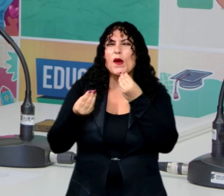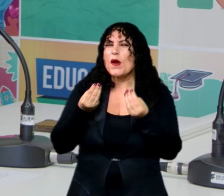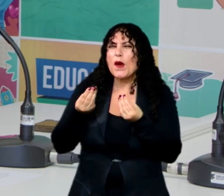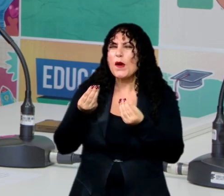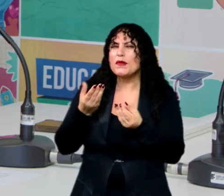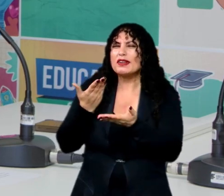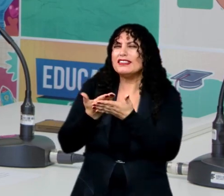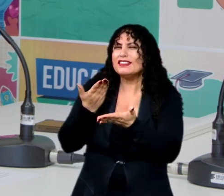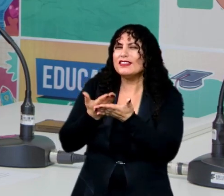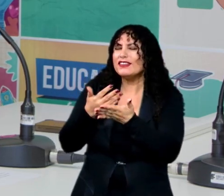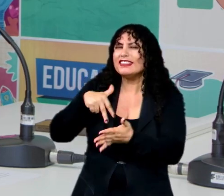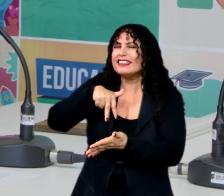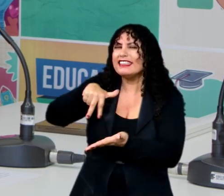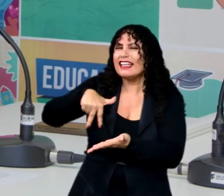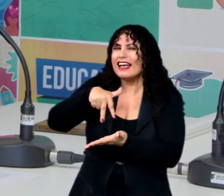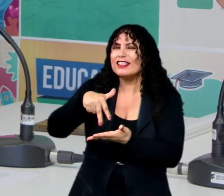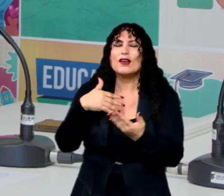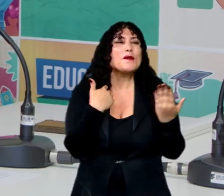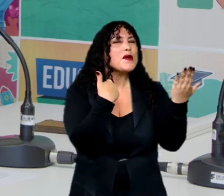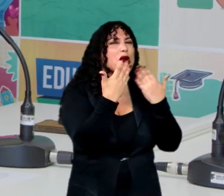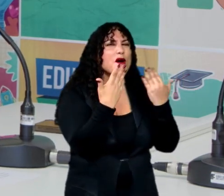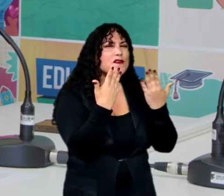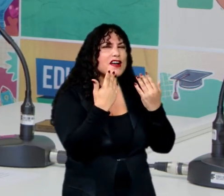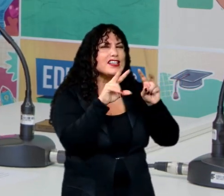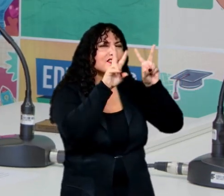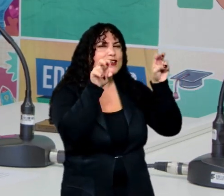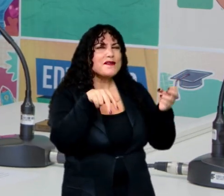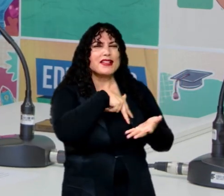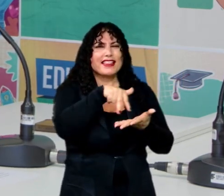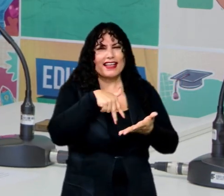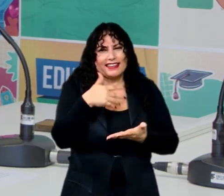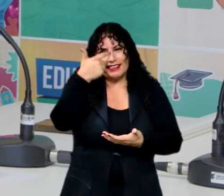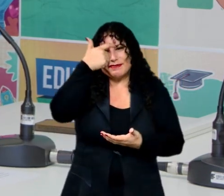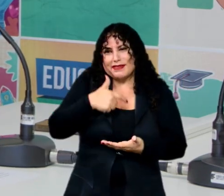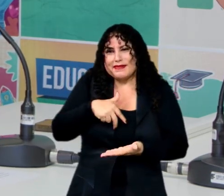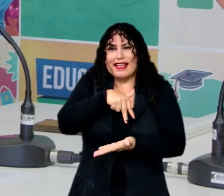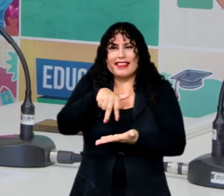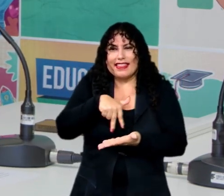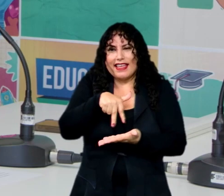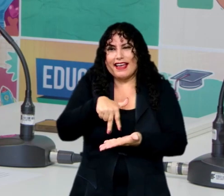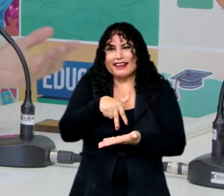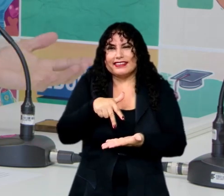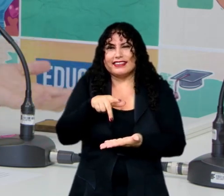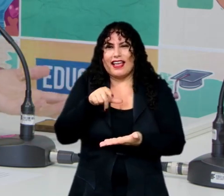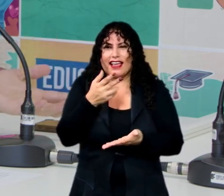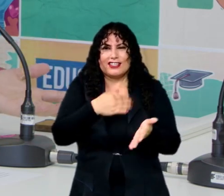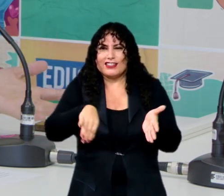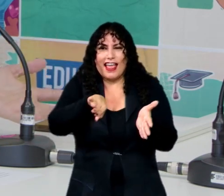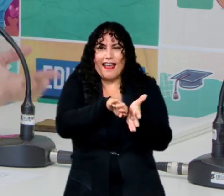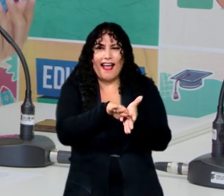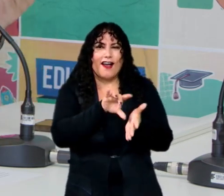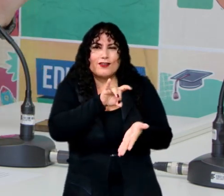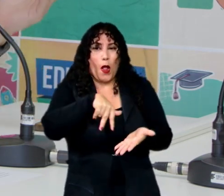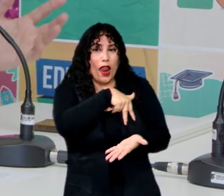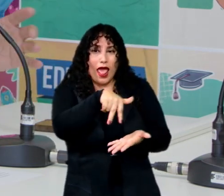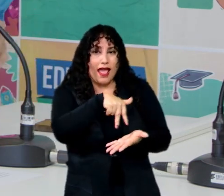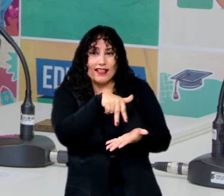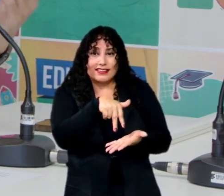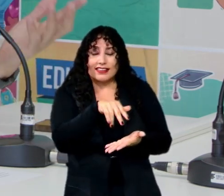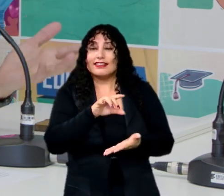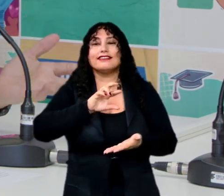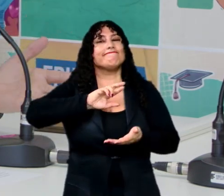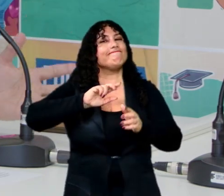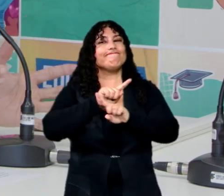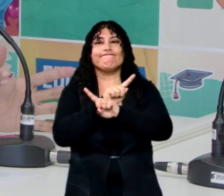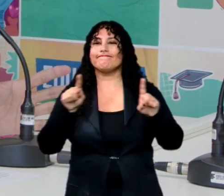estudo dança? Como é que eu converso sobre dança? Porque para mim dança, as pessoas podem dizer, é eu chegar e dançar. Mas não, tem